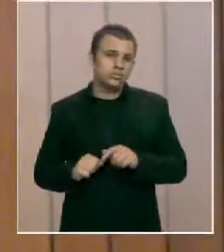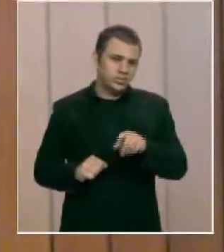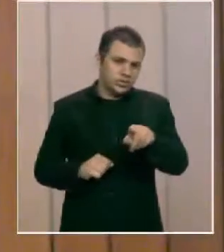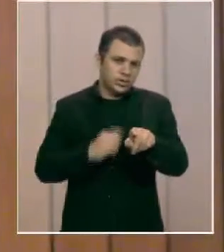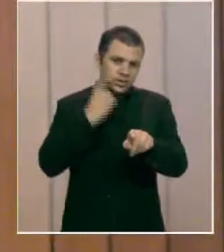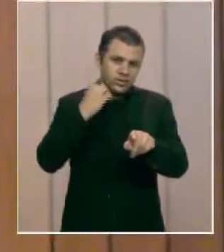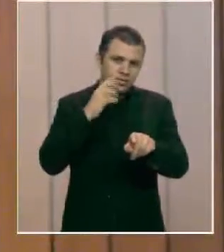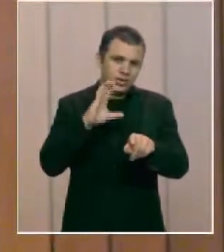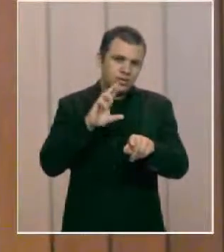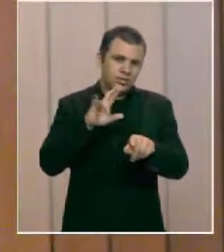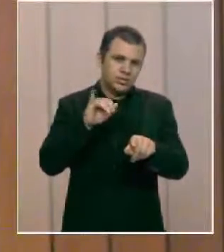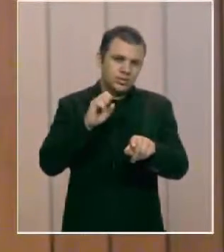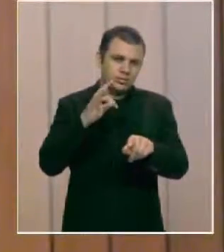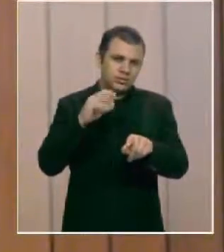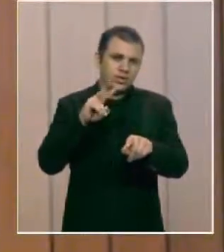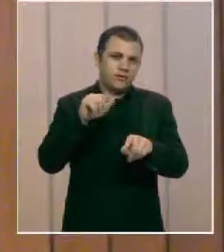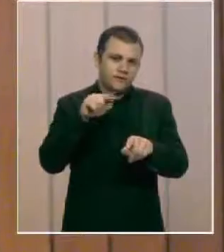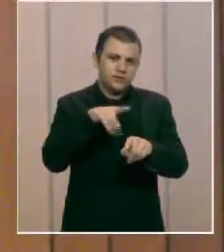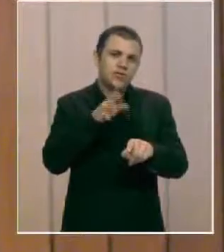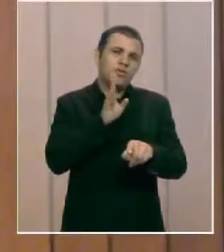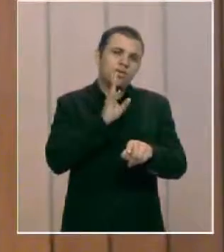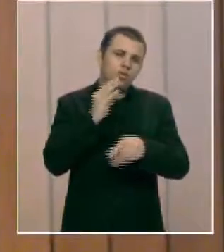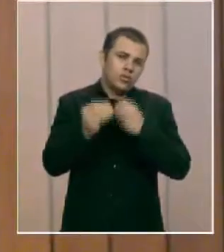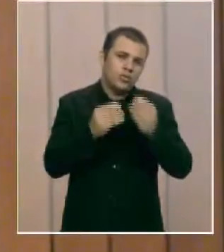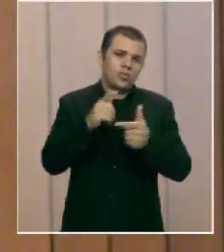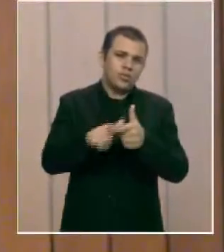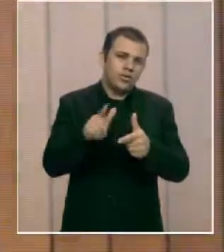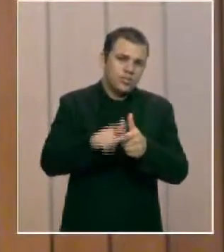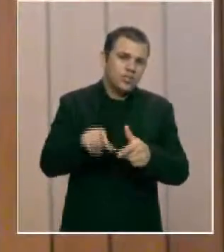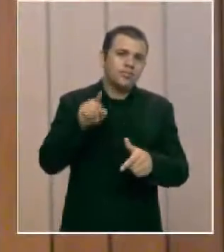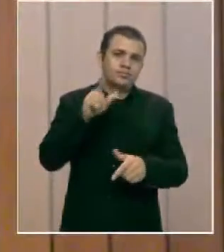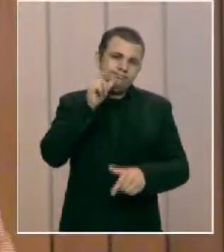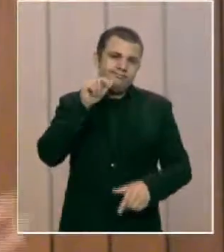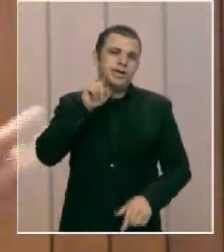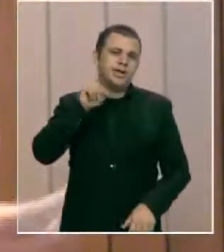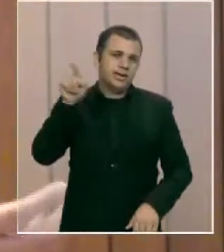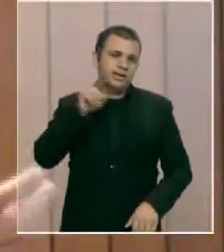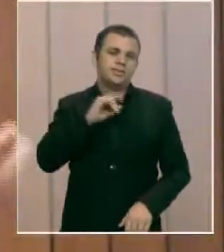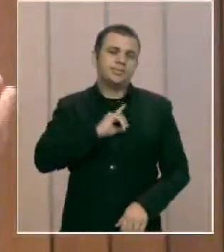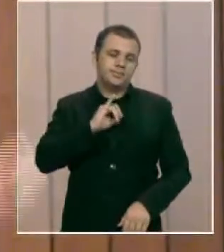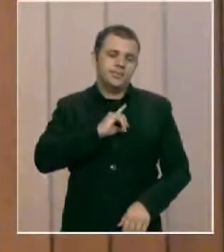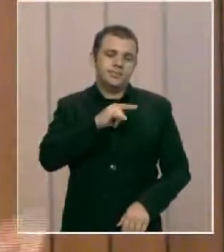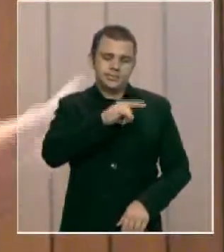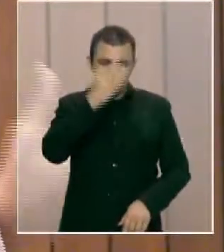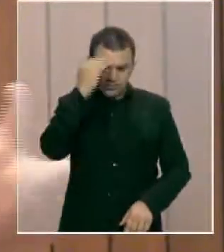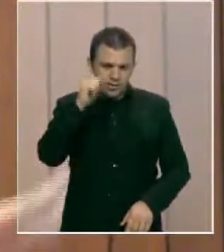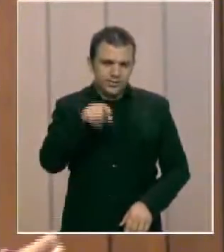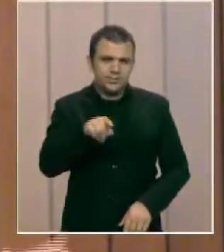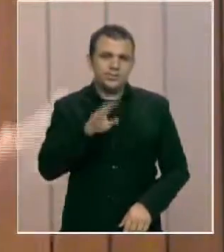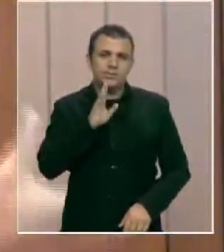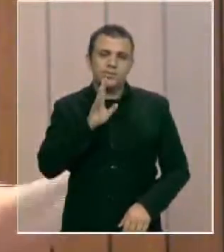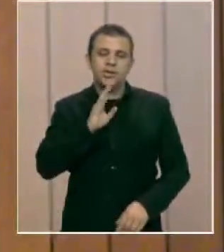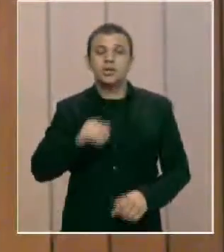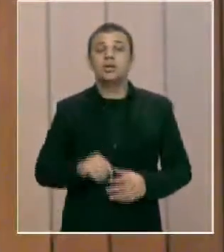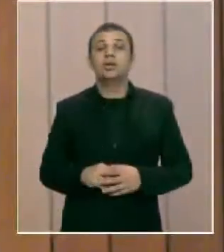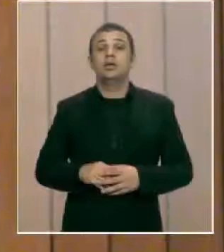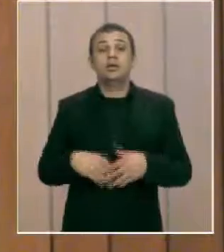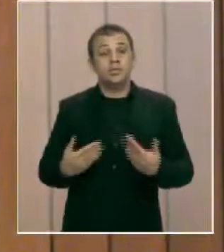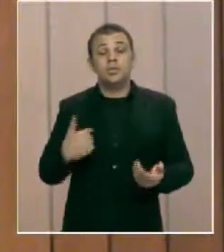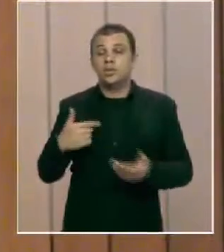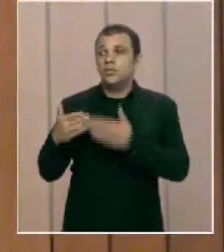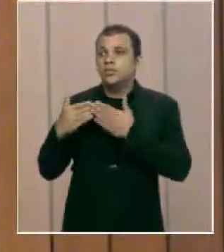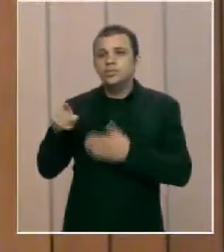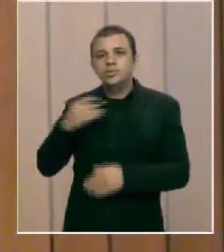bem o problema da falta de abastecimento de água em Imperatriz, solicitei ao governador que pudesse ajudar a resolver esse